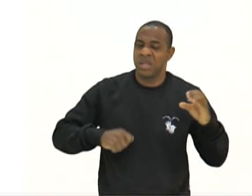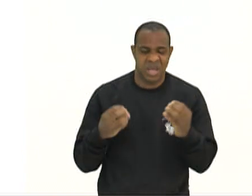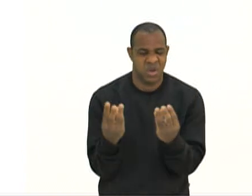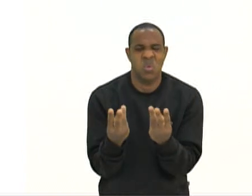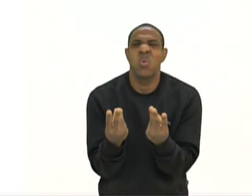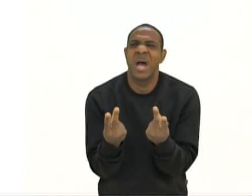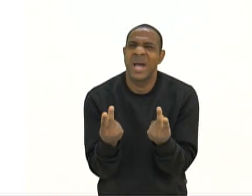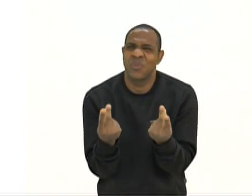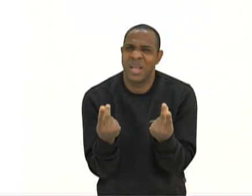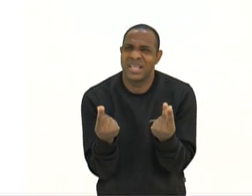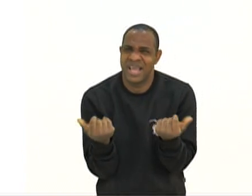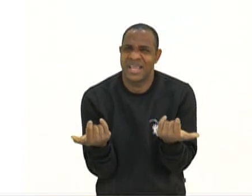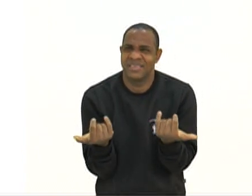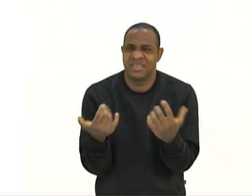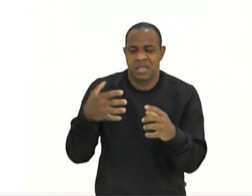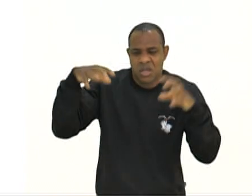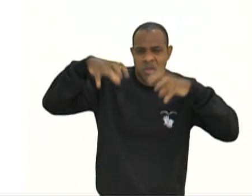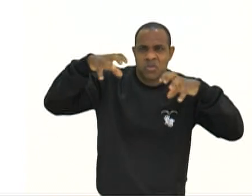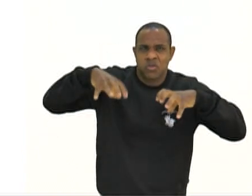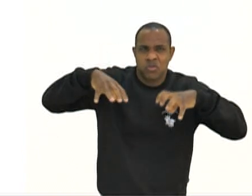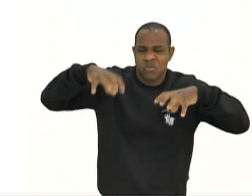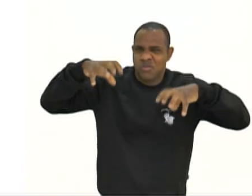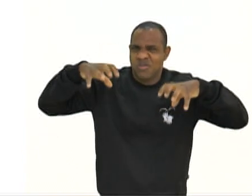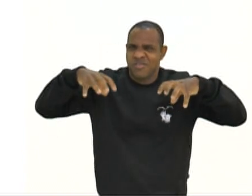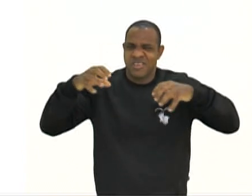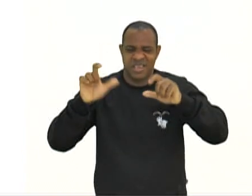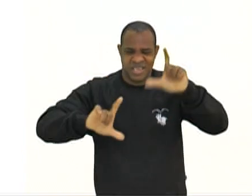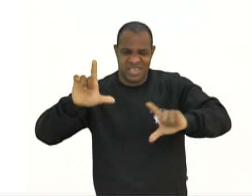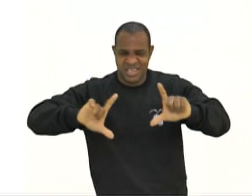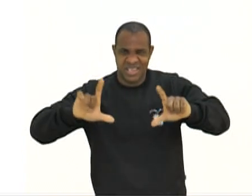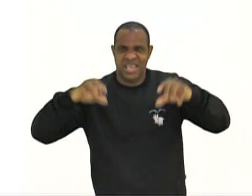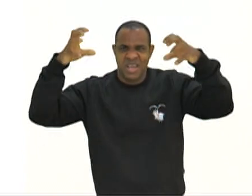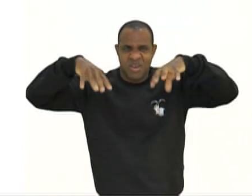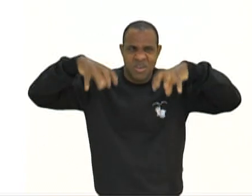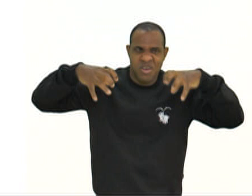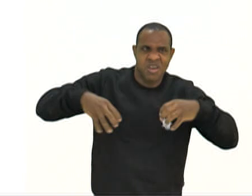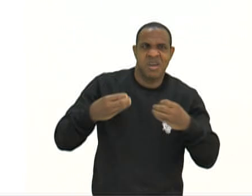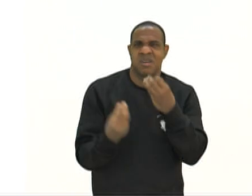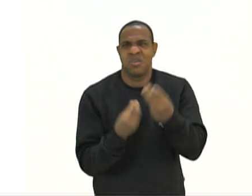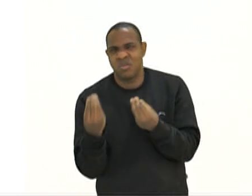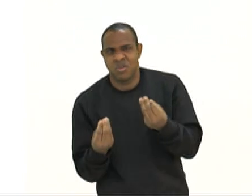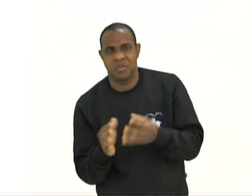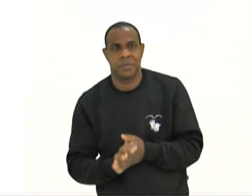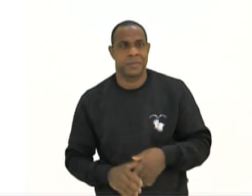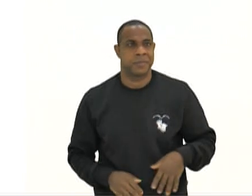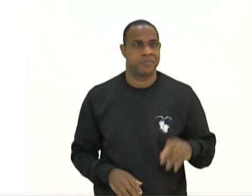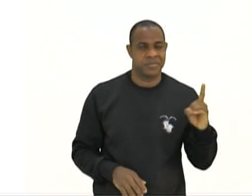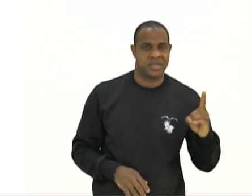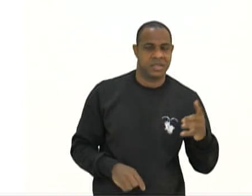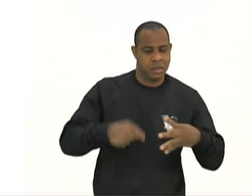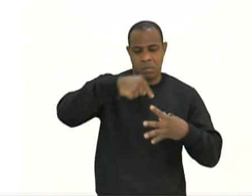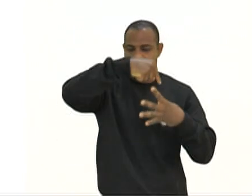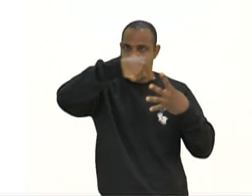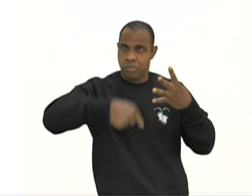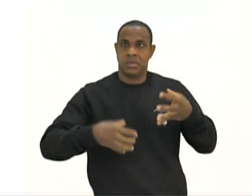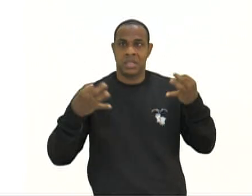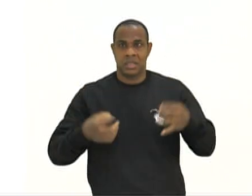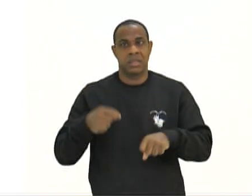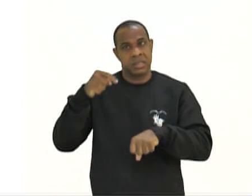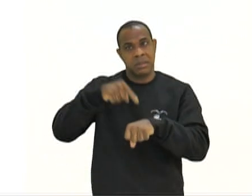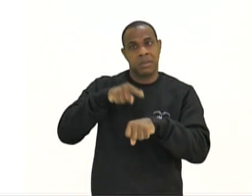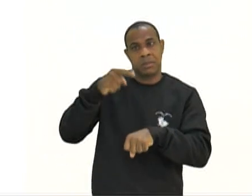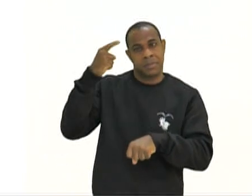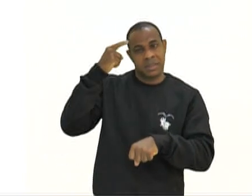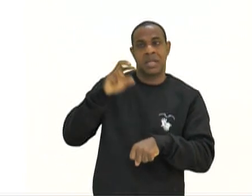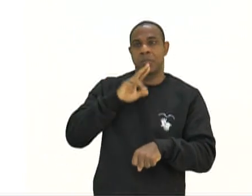dias de chuvas e ventos? E na letra D, todas as alternativas estão corretas. Então, um tempinho para vocês pensarem na resposta.